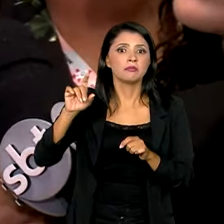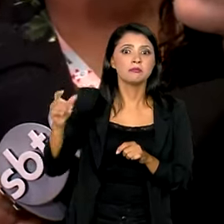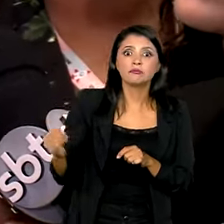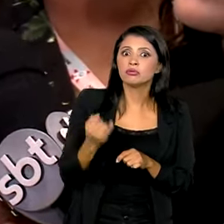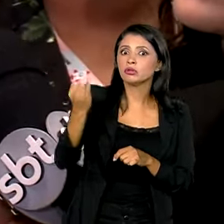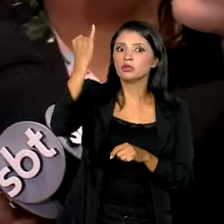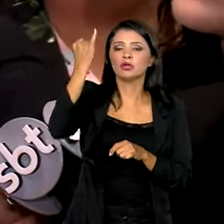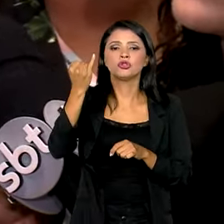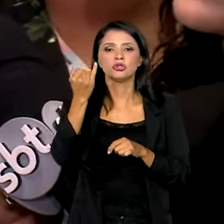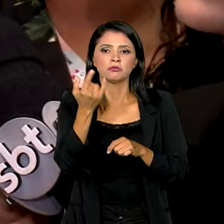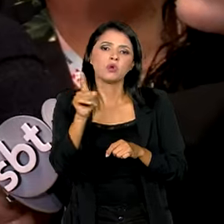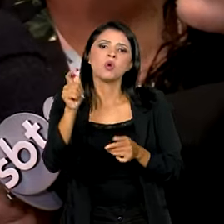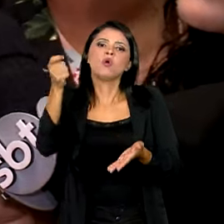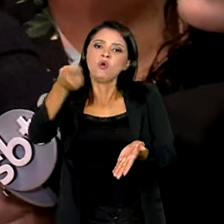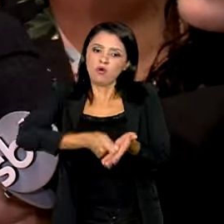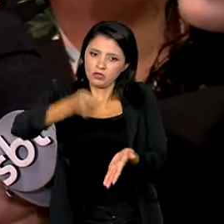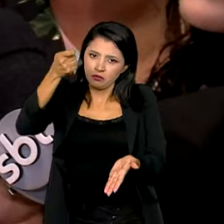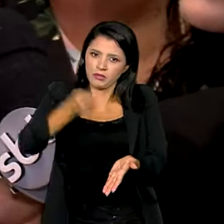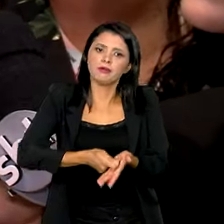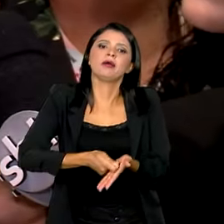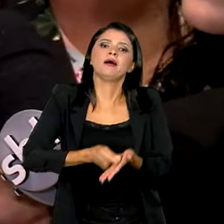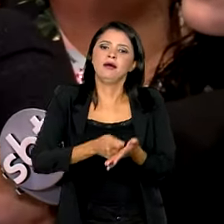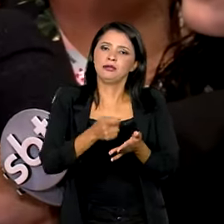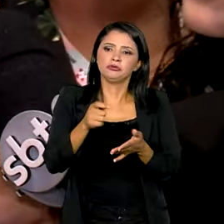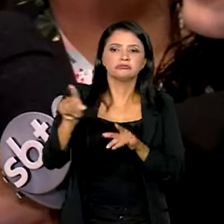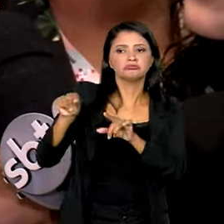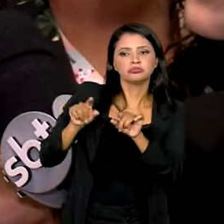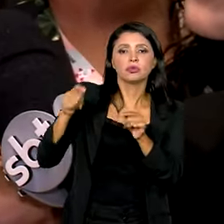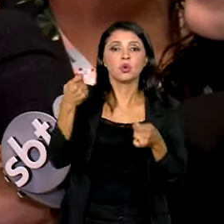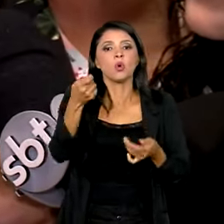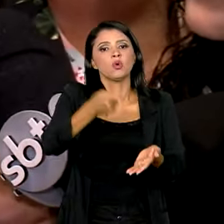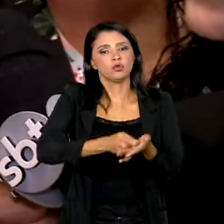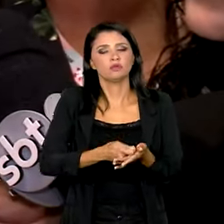quais atividades têm obrigatoriedade de ter a convenção coletiva para funcionar os feriados.